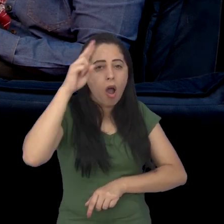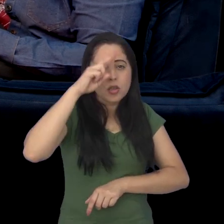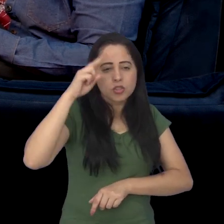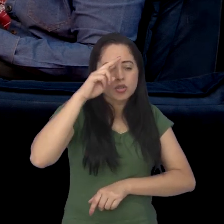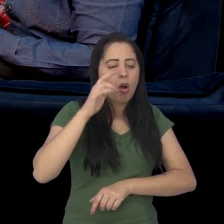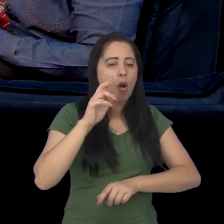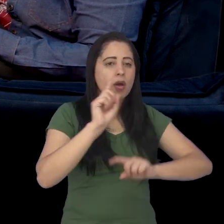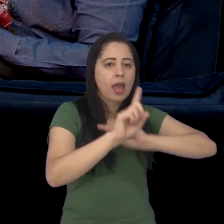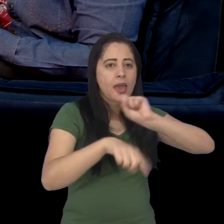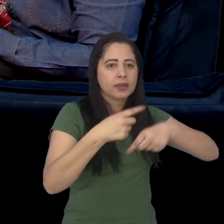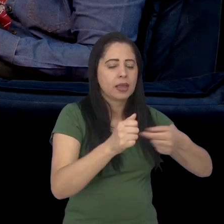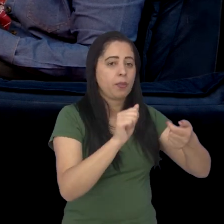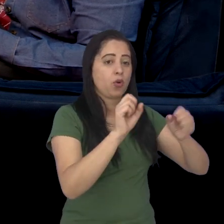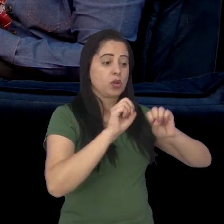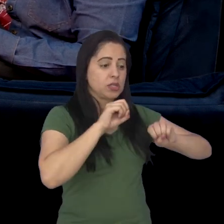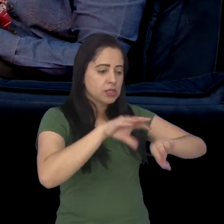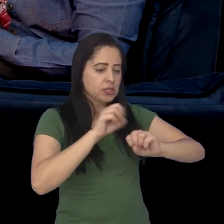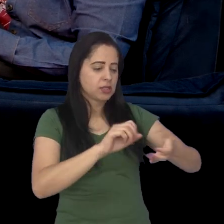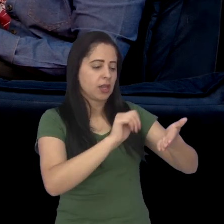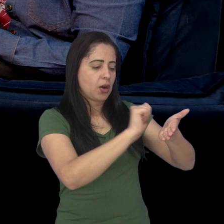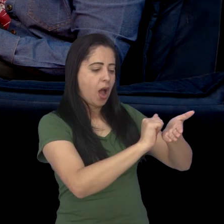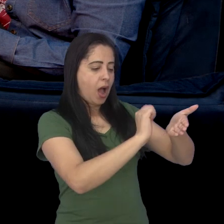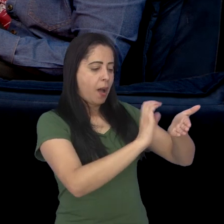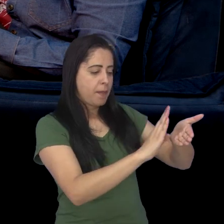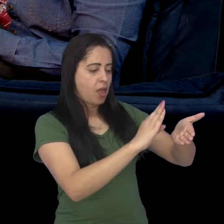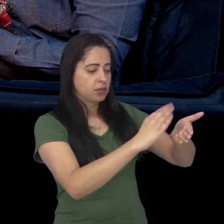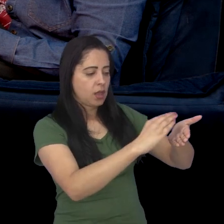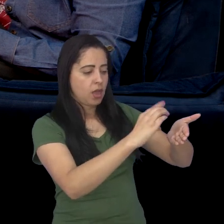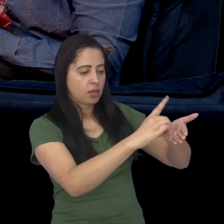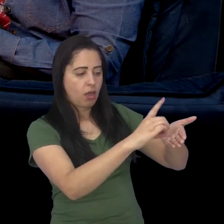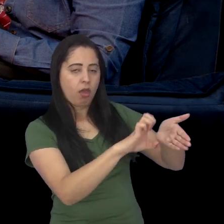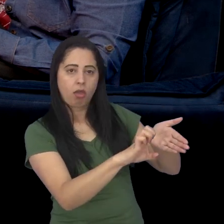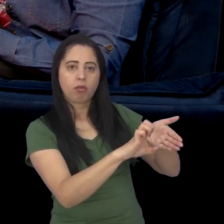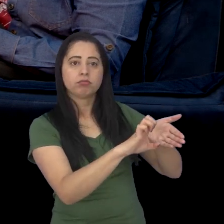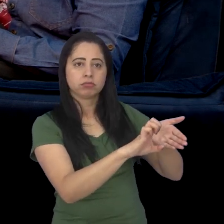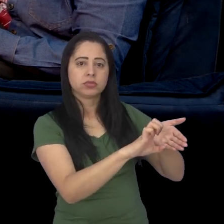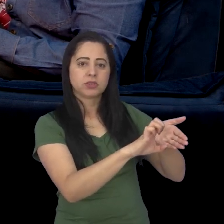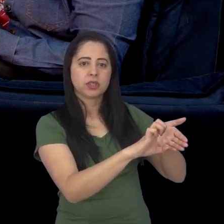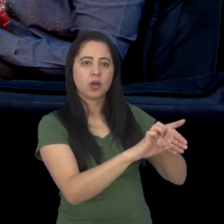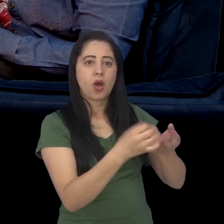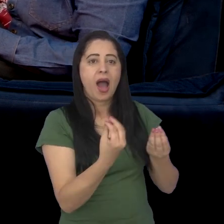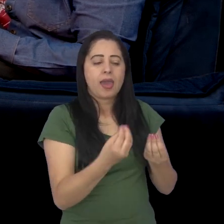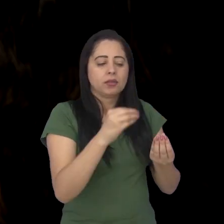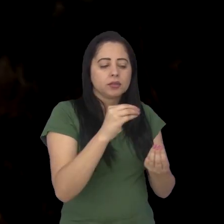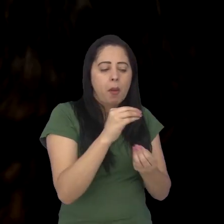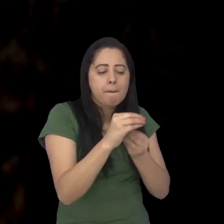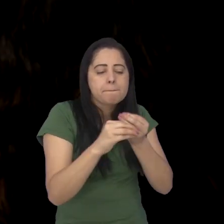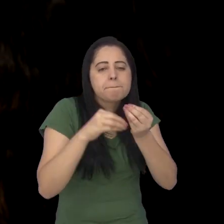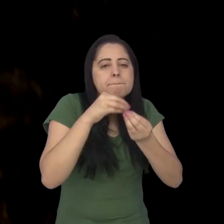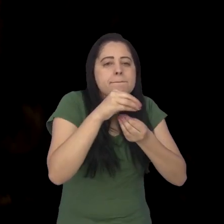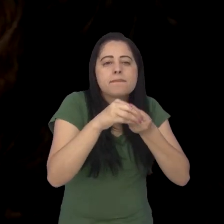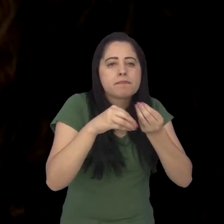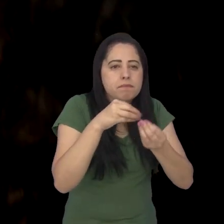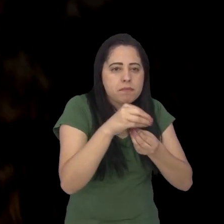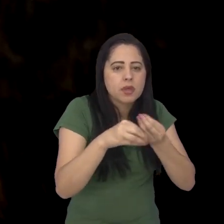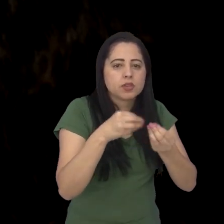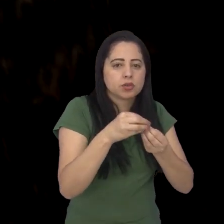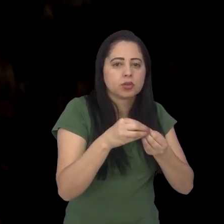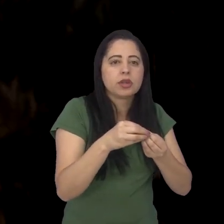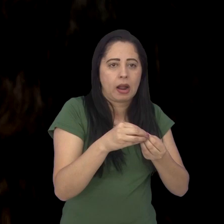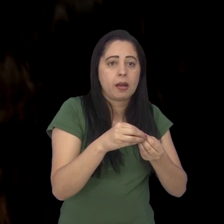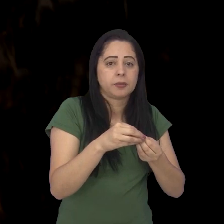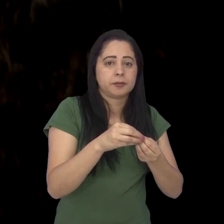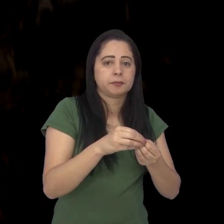criança vivenciar alguma história e aí a criança contar a história para a gente poder alfabetizá-la, ensinar sílabas novas a partir